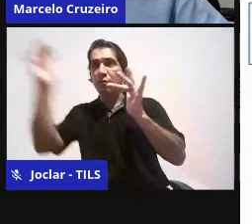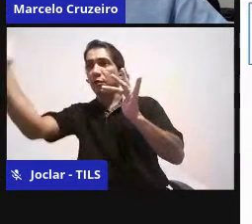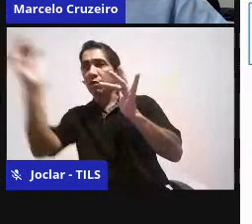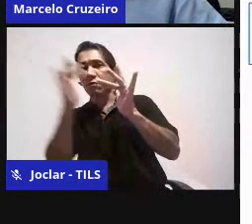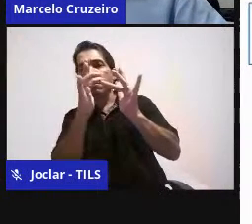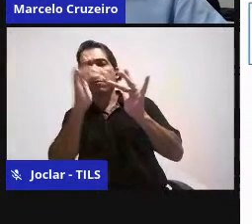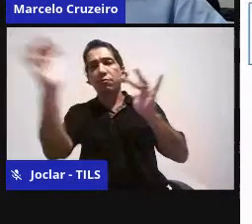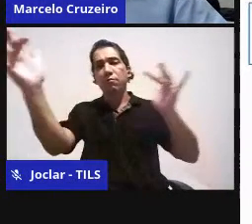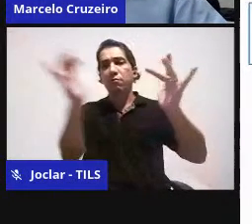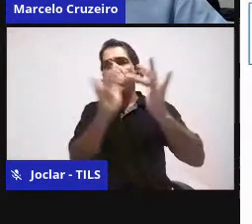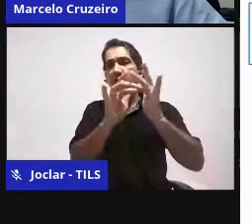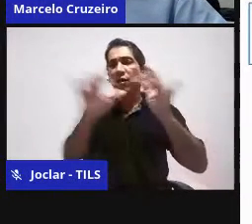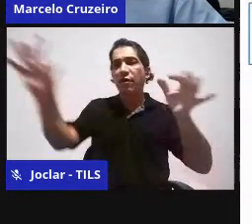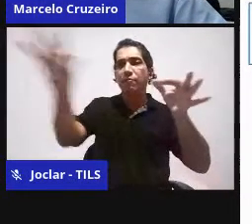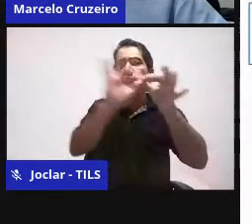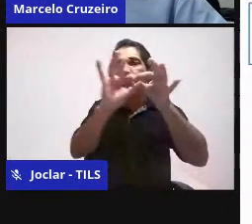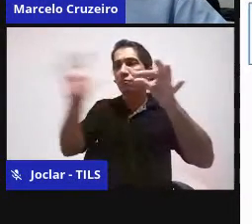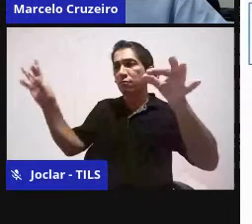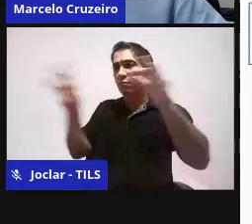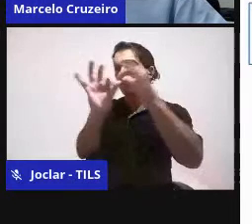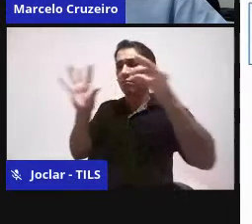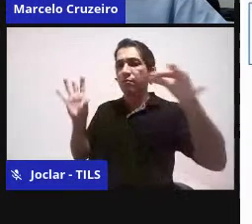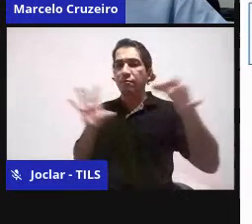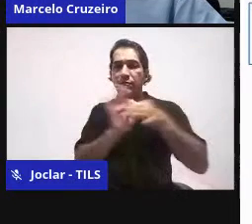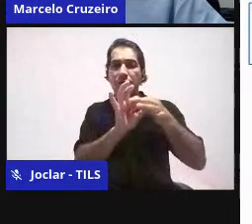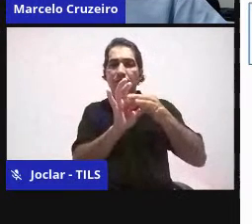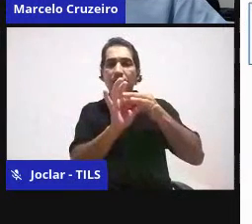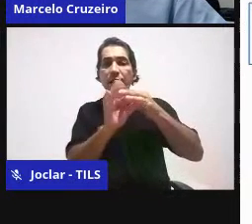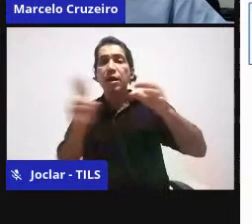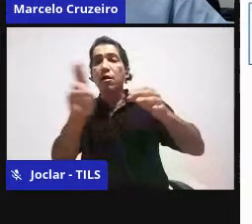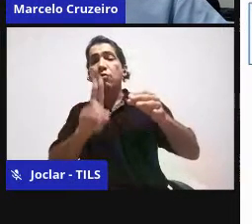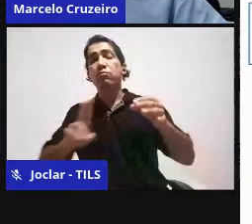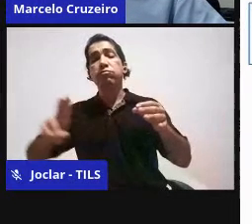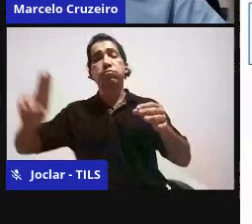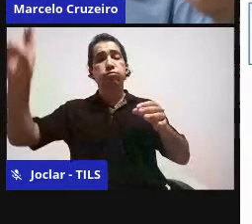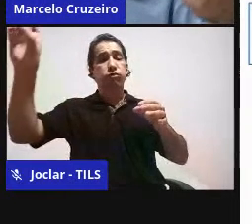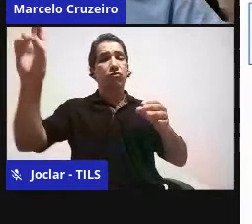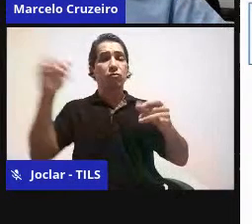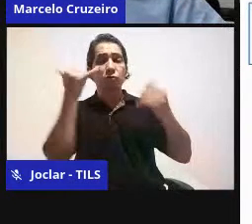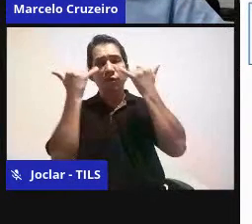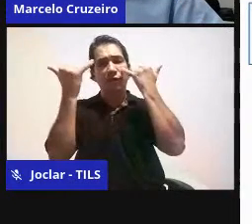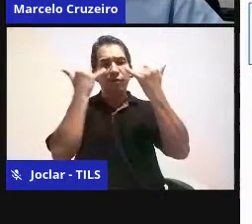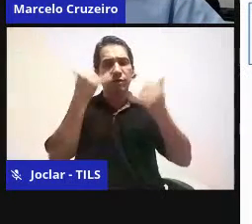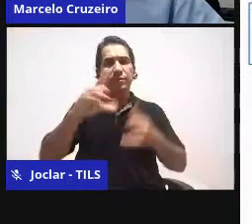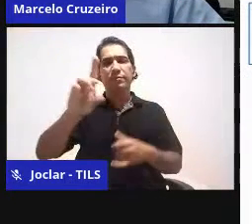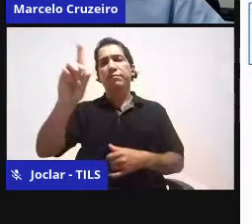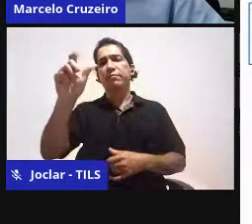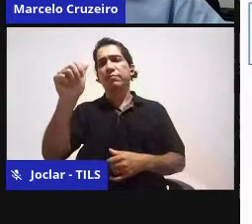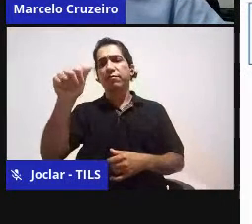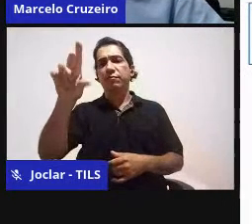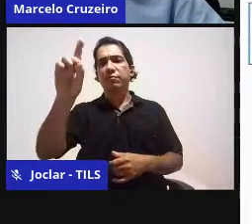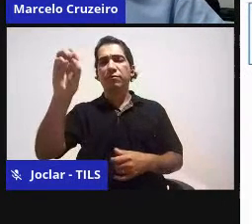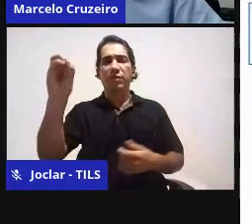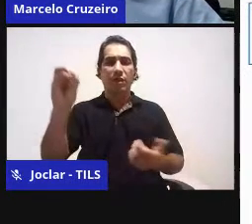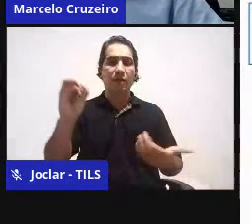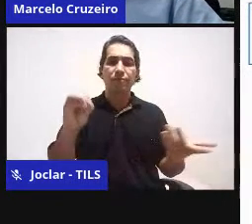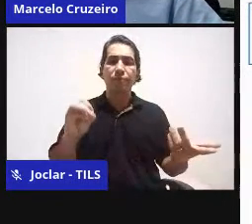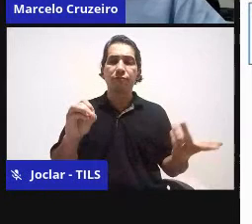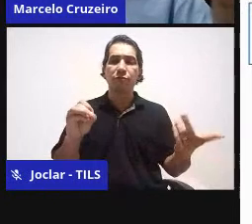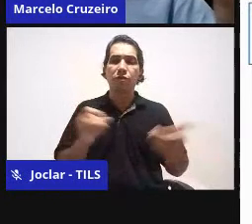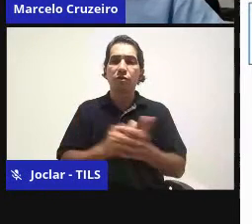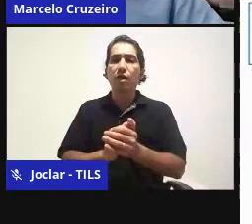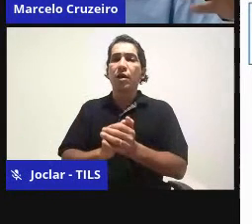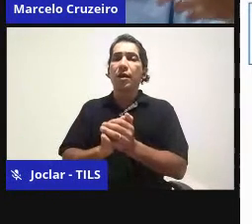fazer aquisição dos dados, vai tratar esses dados através de fluxos, né, que a gente chama aqui de workflow,